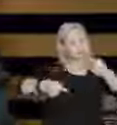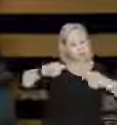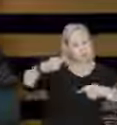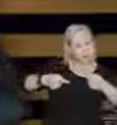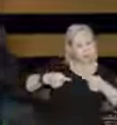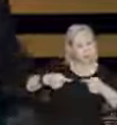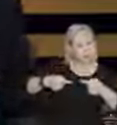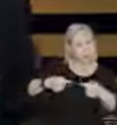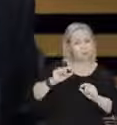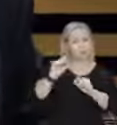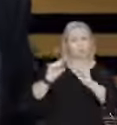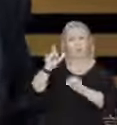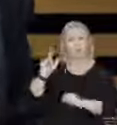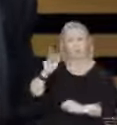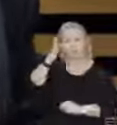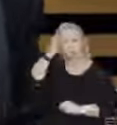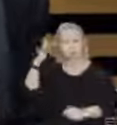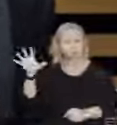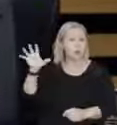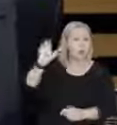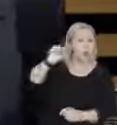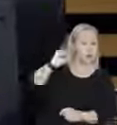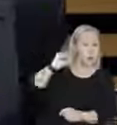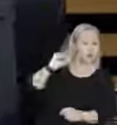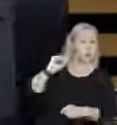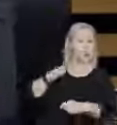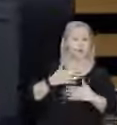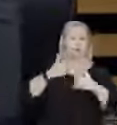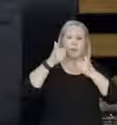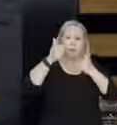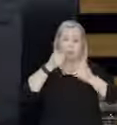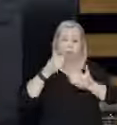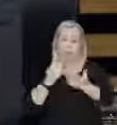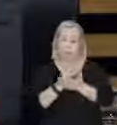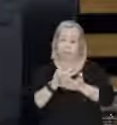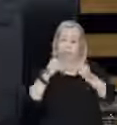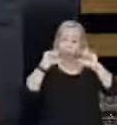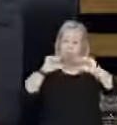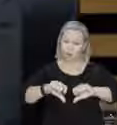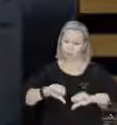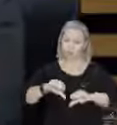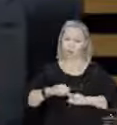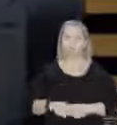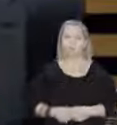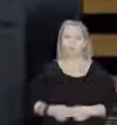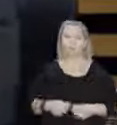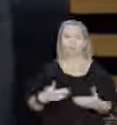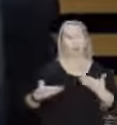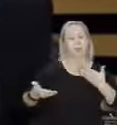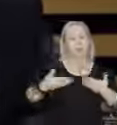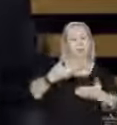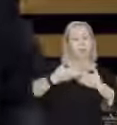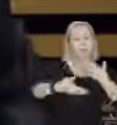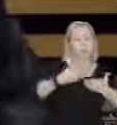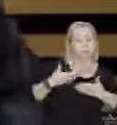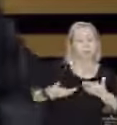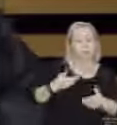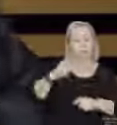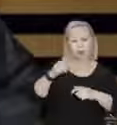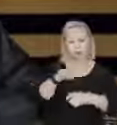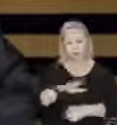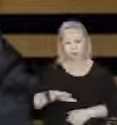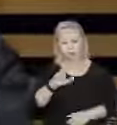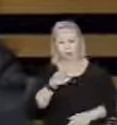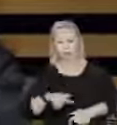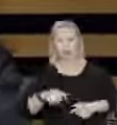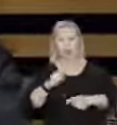diálogo. Esse é o caminho. É estar sintonizado com o setor produtivo, ouvir, dialogar, vai acertar